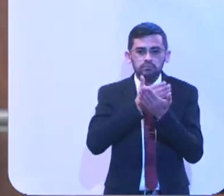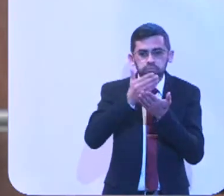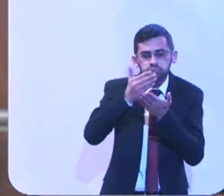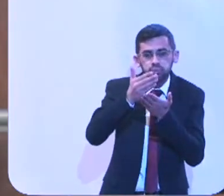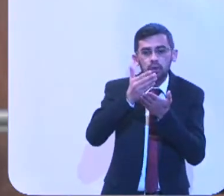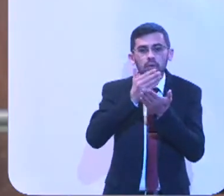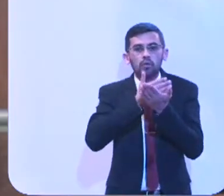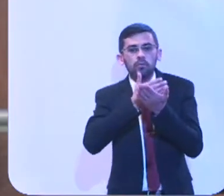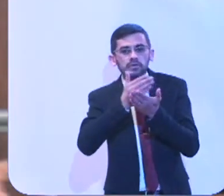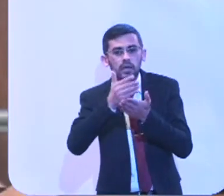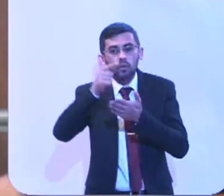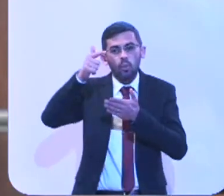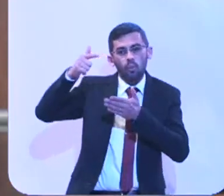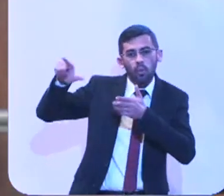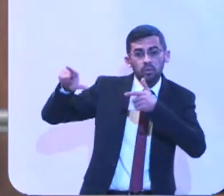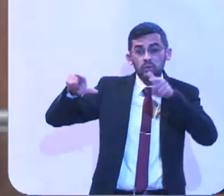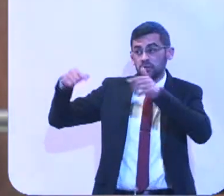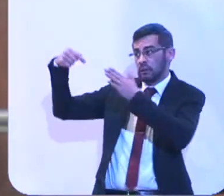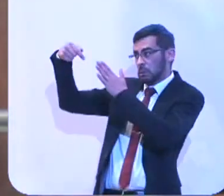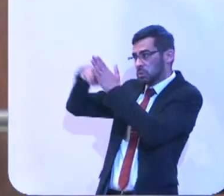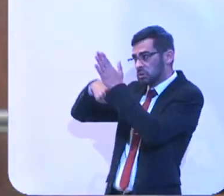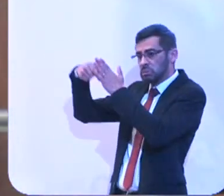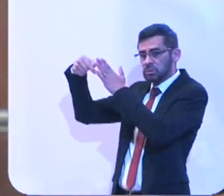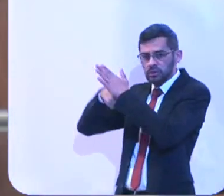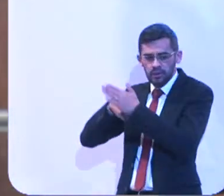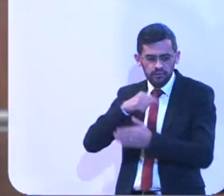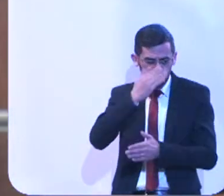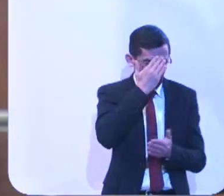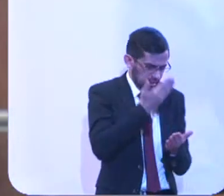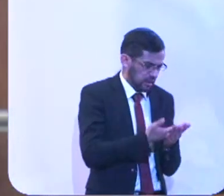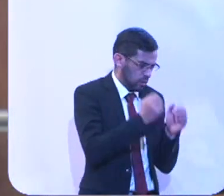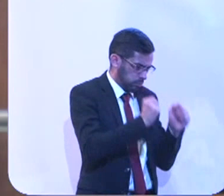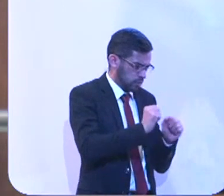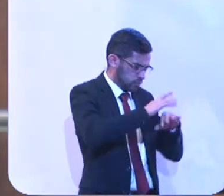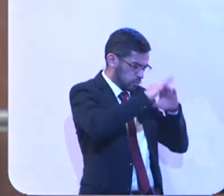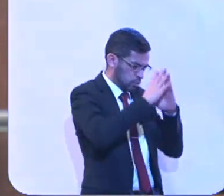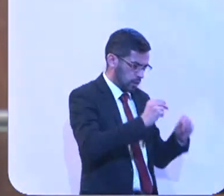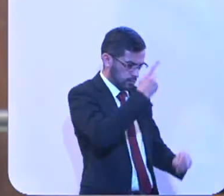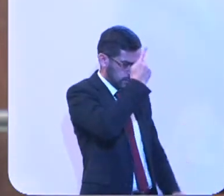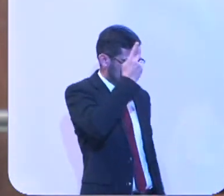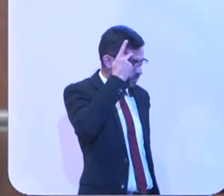aí começaram a vir outras perguntas: você crê que eu posso curar pessoas?